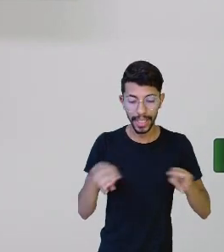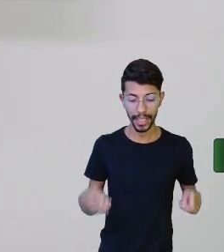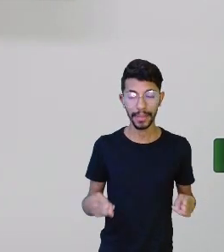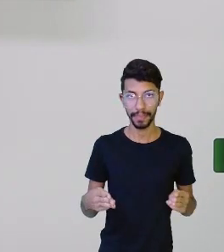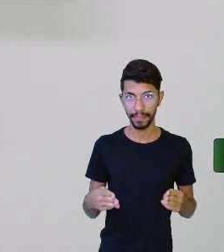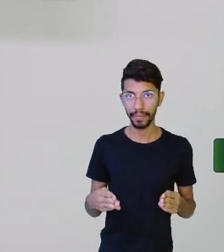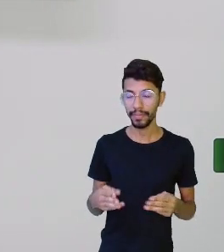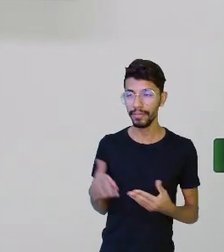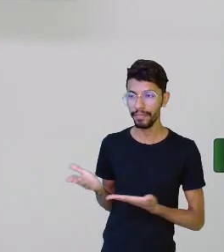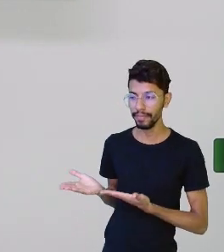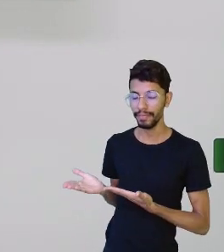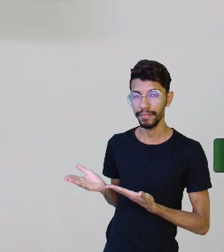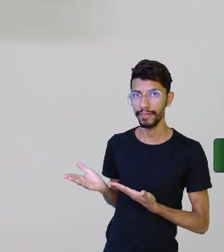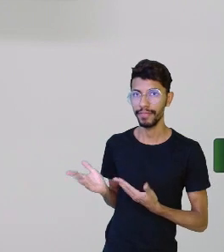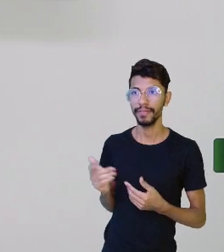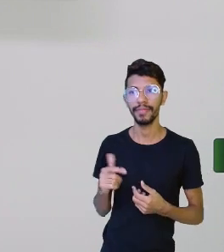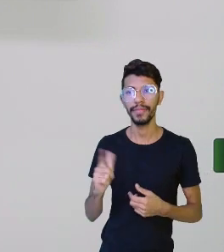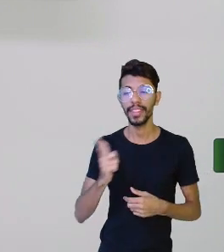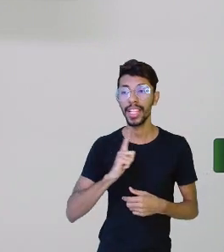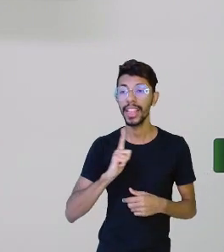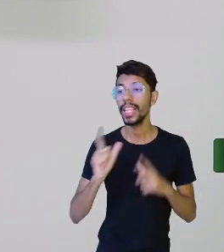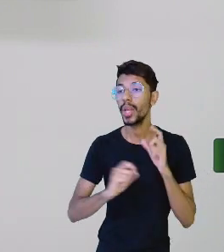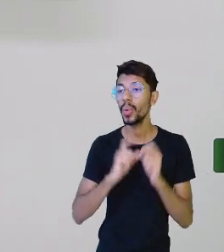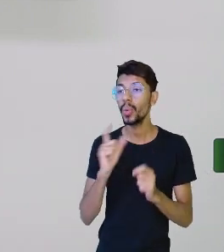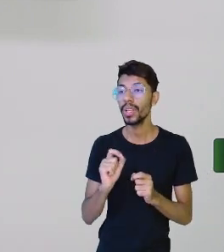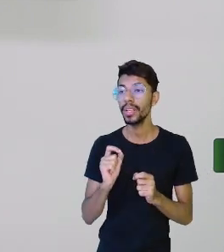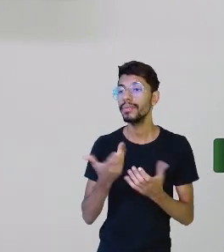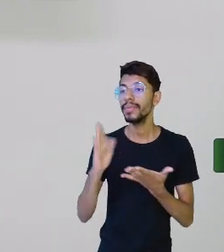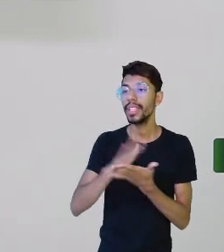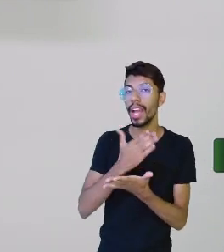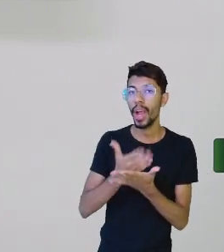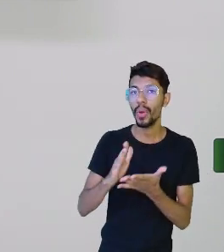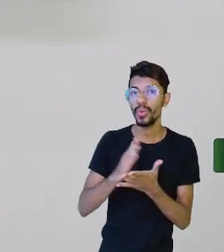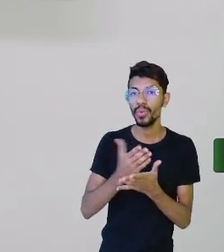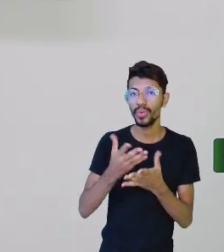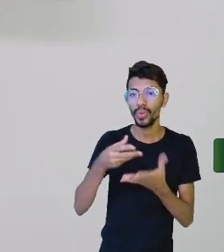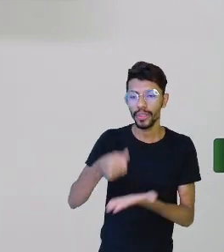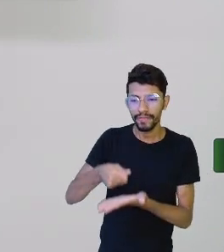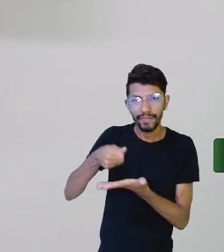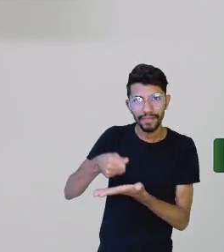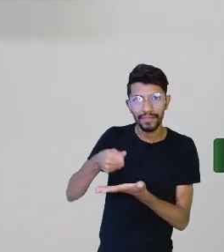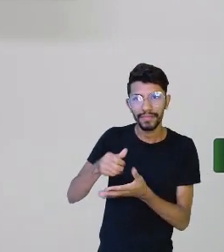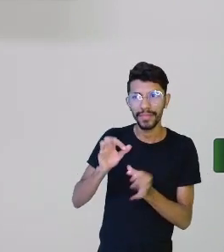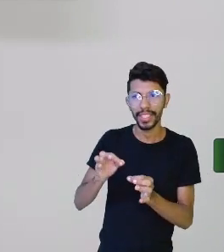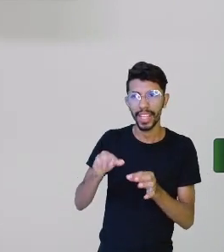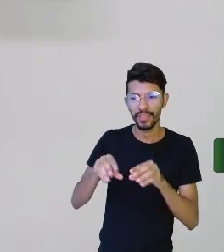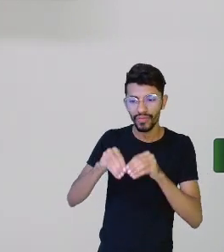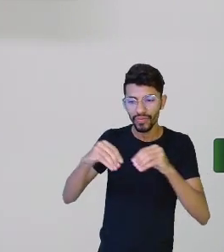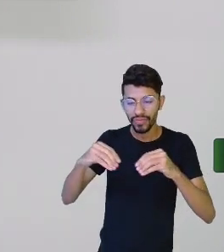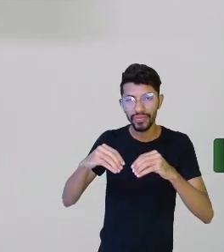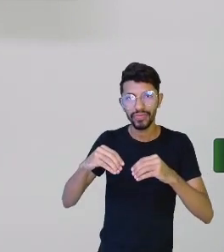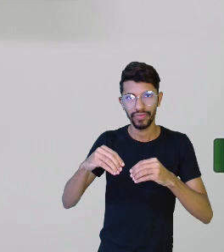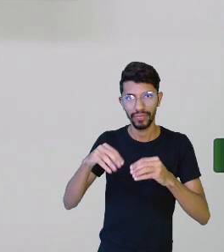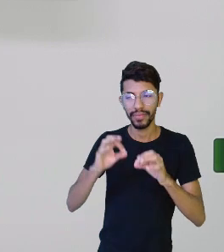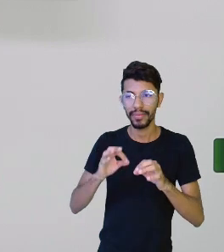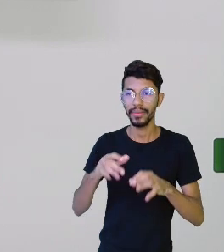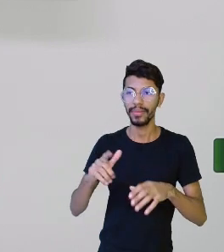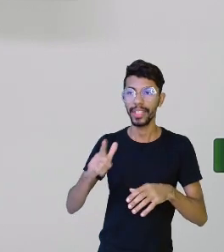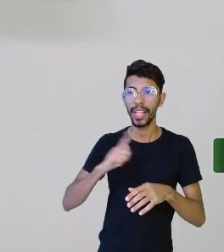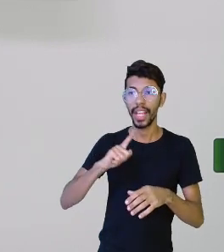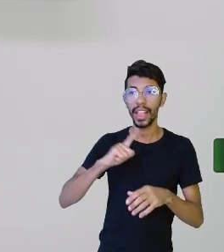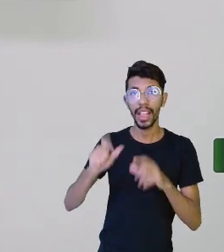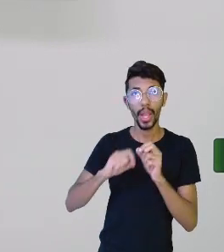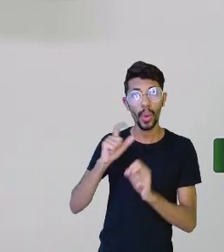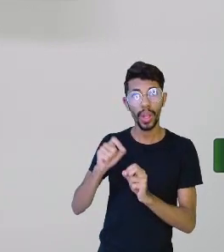Aqui na mesa, nós temos alguns saquinhos. E esses saquinhos estão aqui representados com